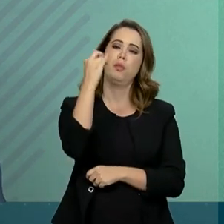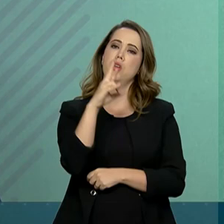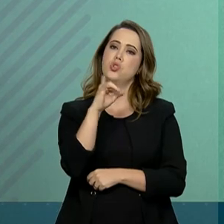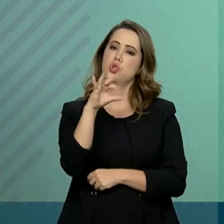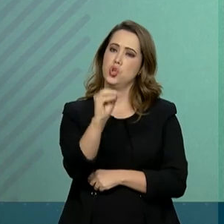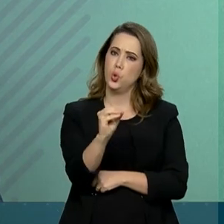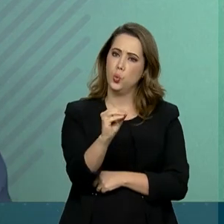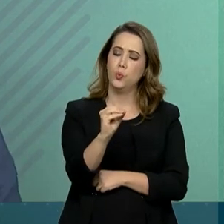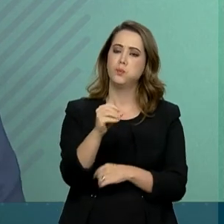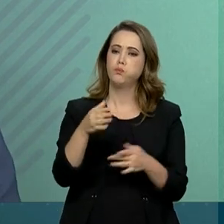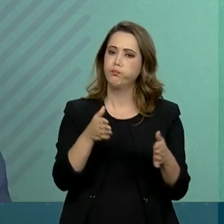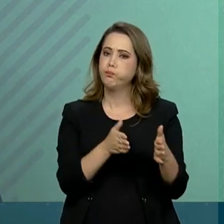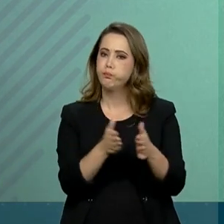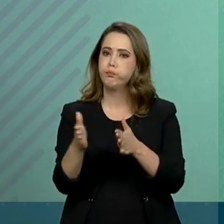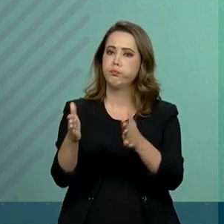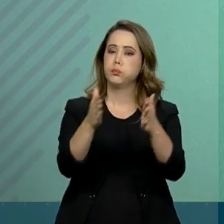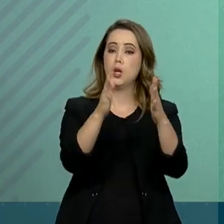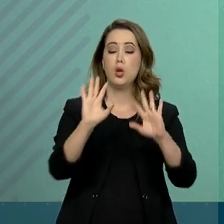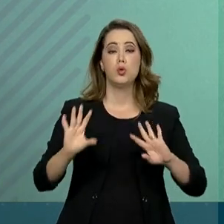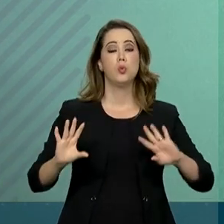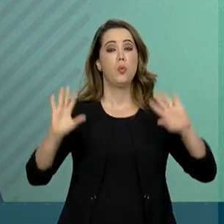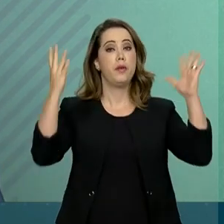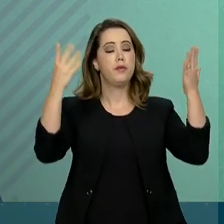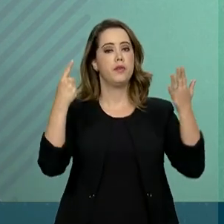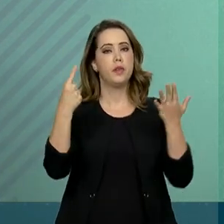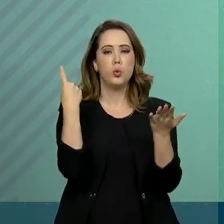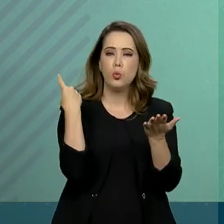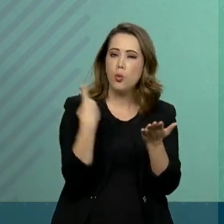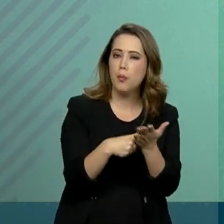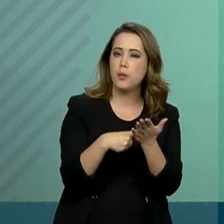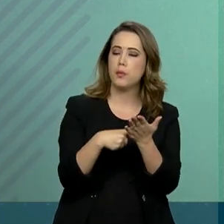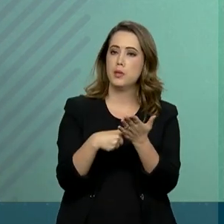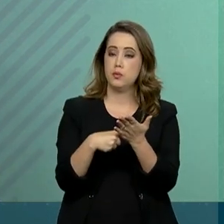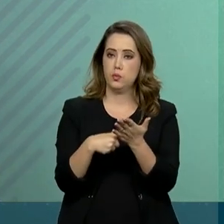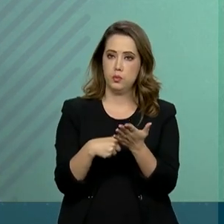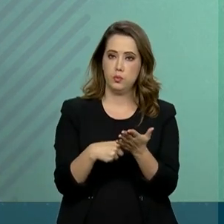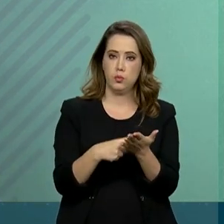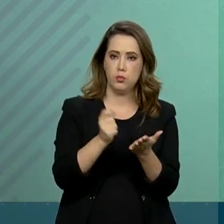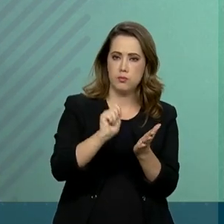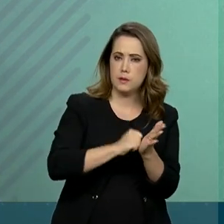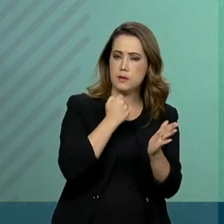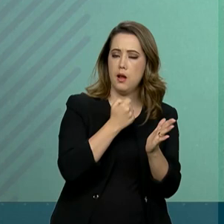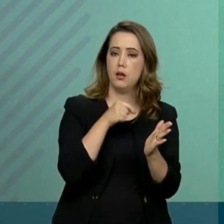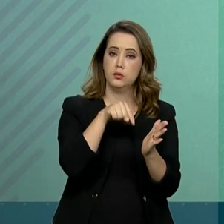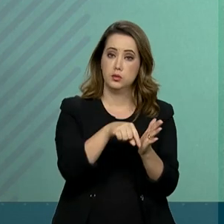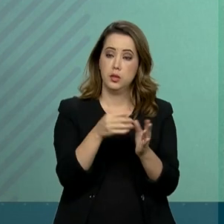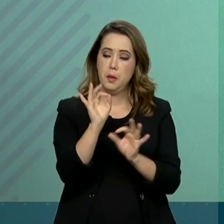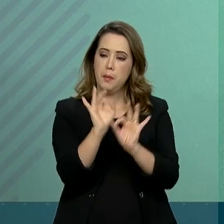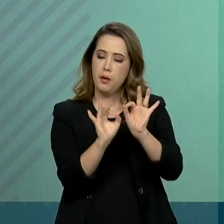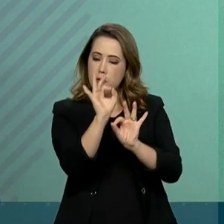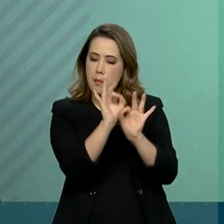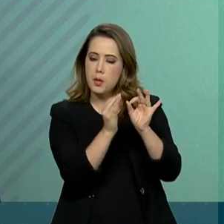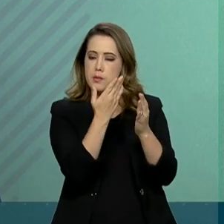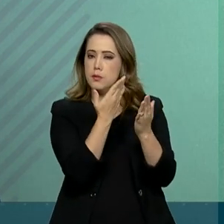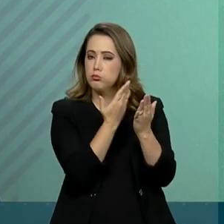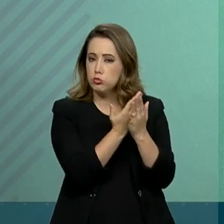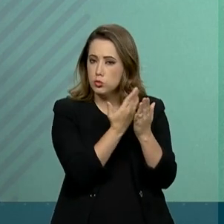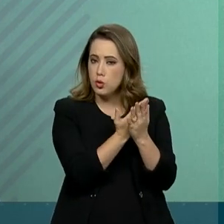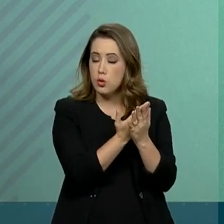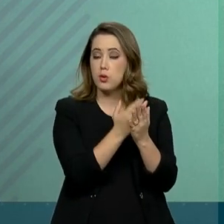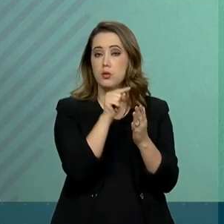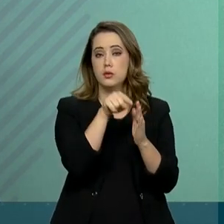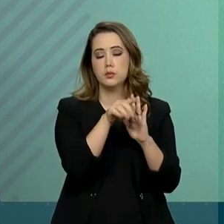durante o evento foi celebrado acordo de cooperação para a elaboração do projeto de